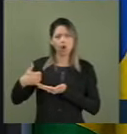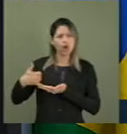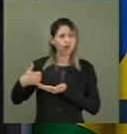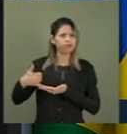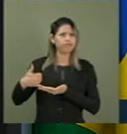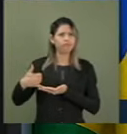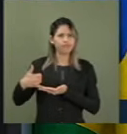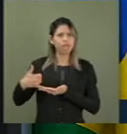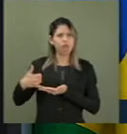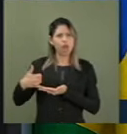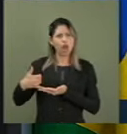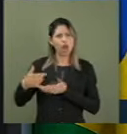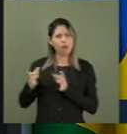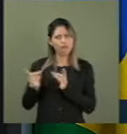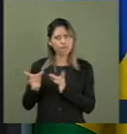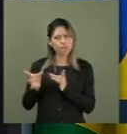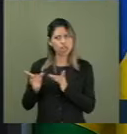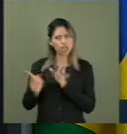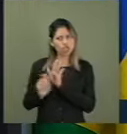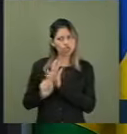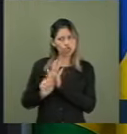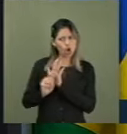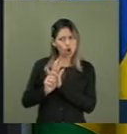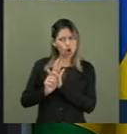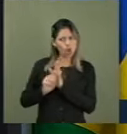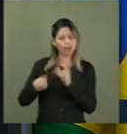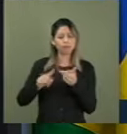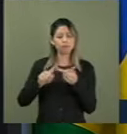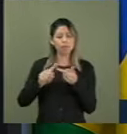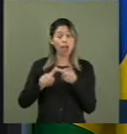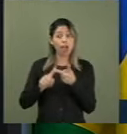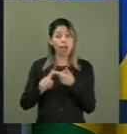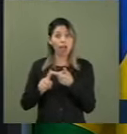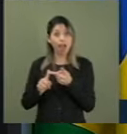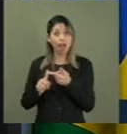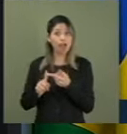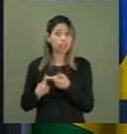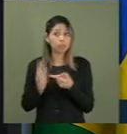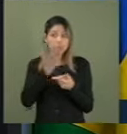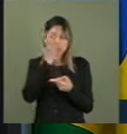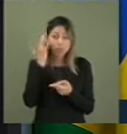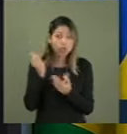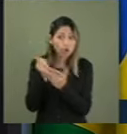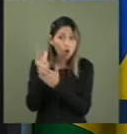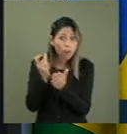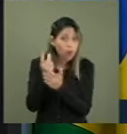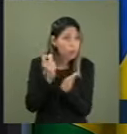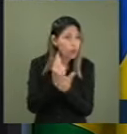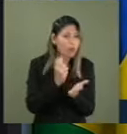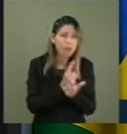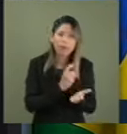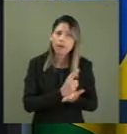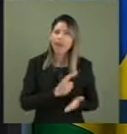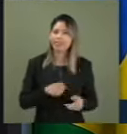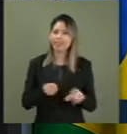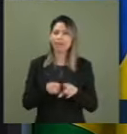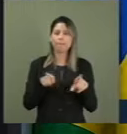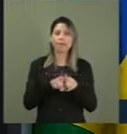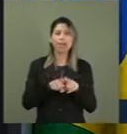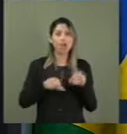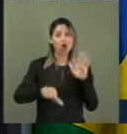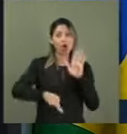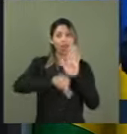Aumenta o tráfico, o consumo explode, óbvio, e a criminalidade